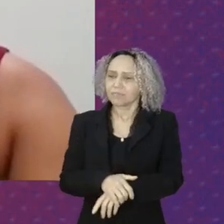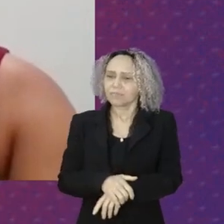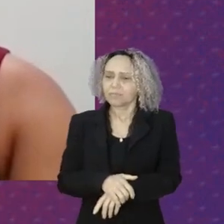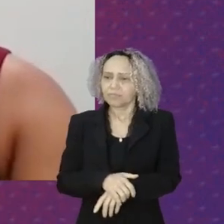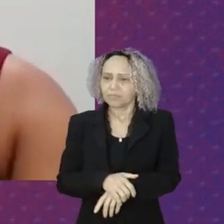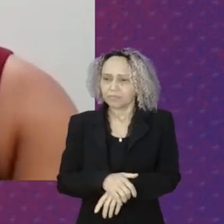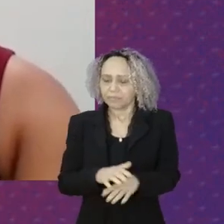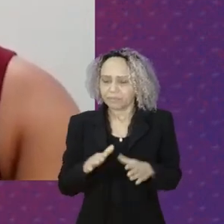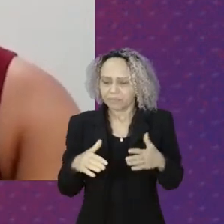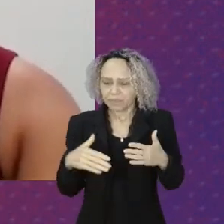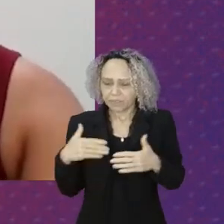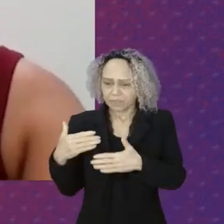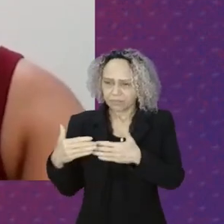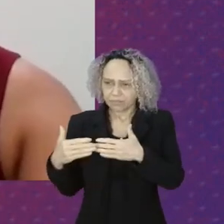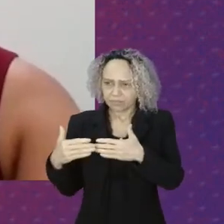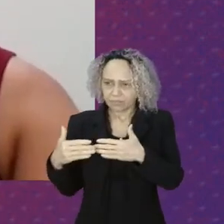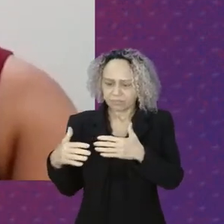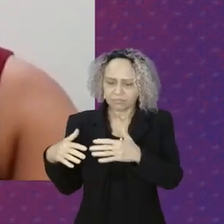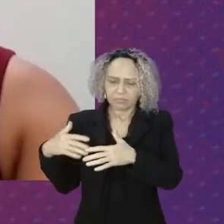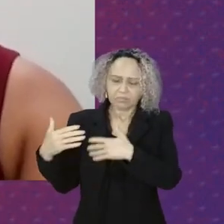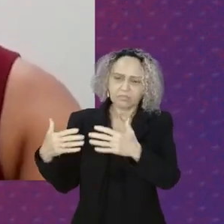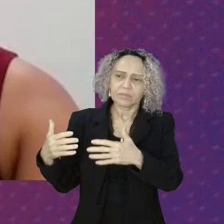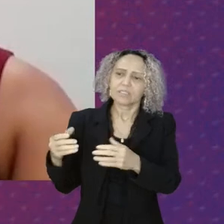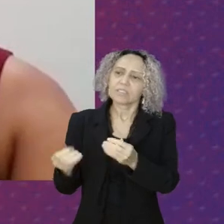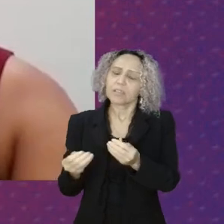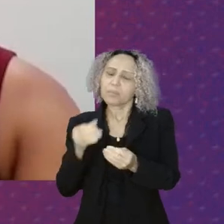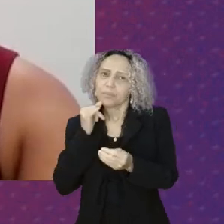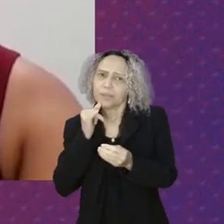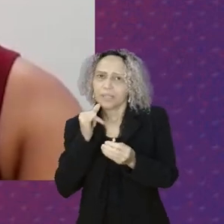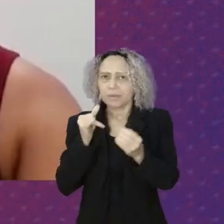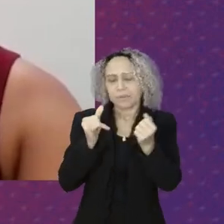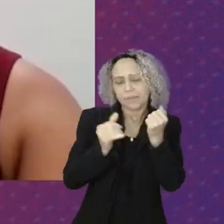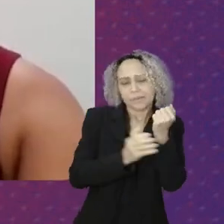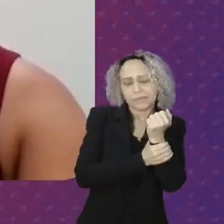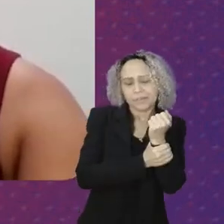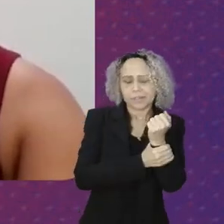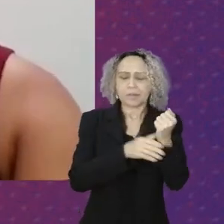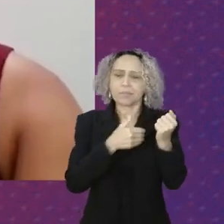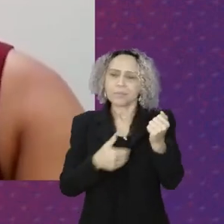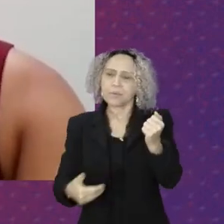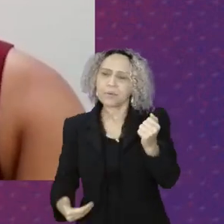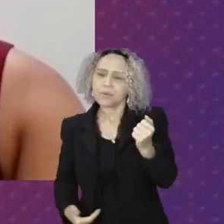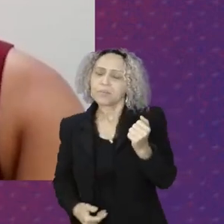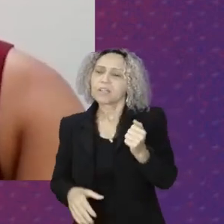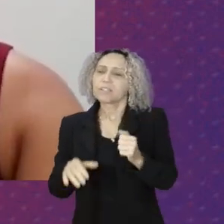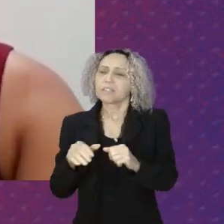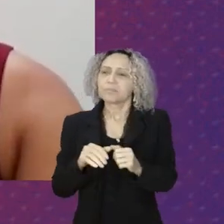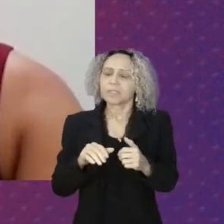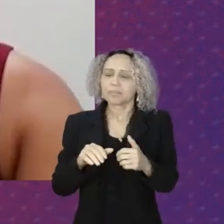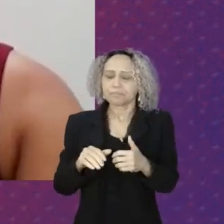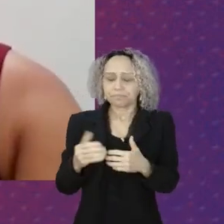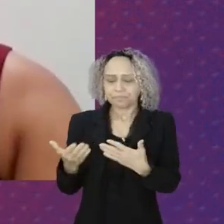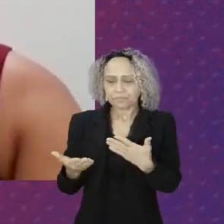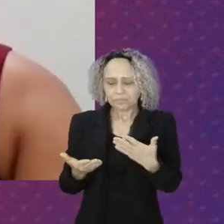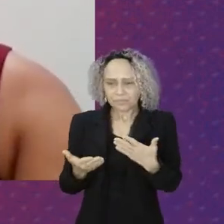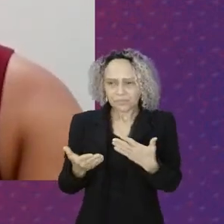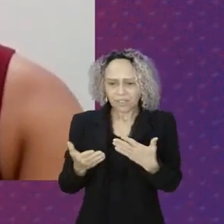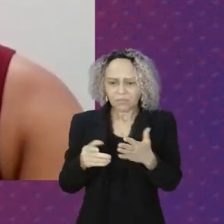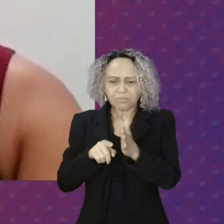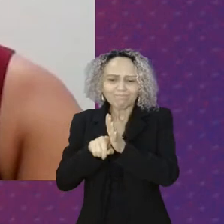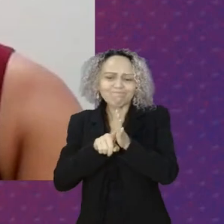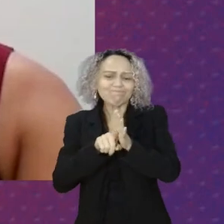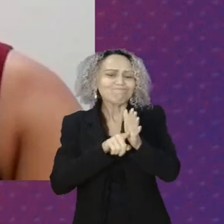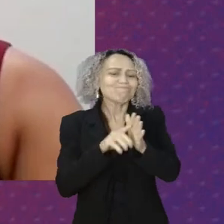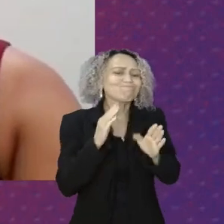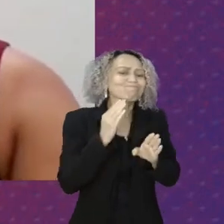seguintes, através de pesquisas do Fórum Brasileiro de Segurança Pública, o Atlas da Violência, o Mapa da Violência, também foi se identificando